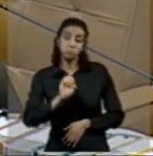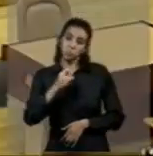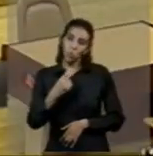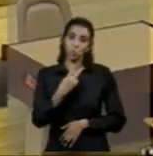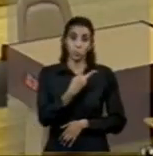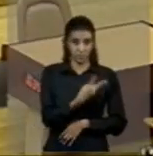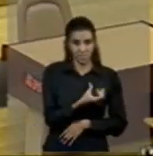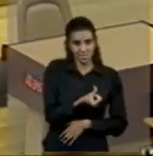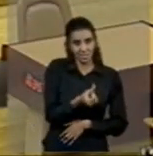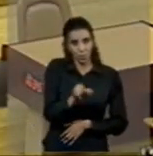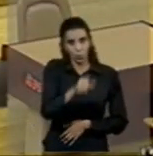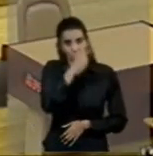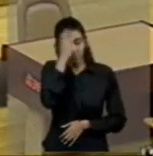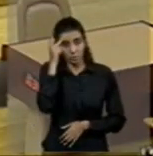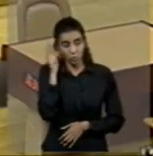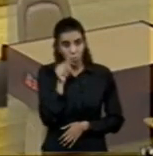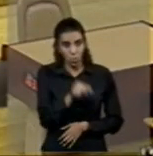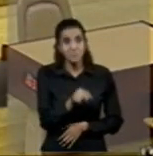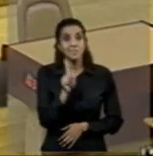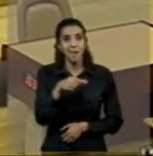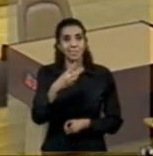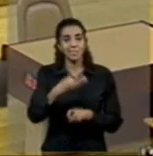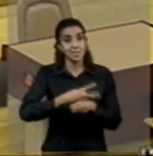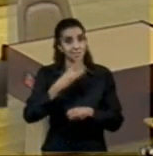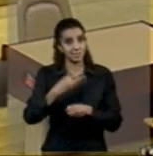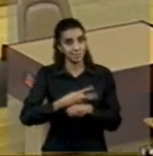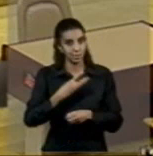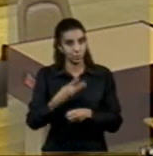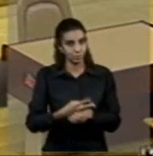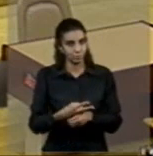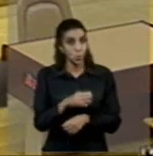268 trabalhadores, eram terceirizados,